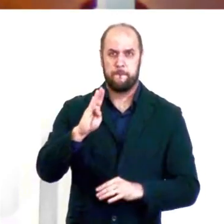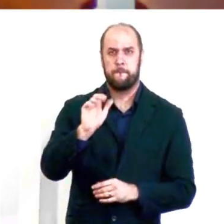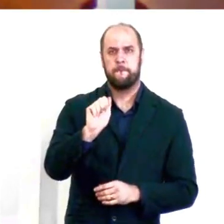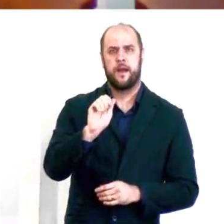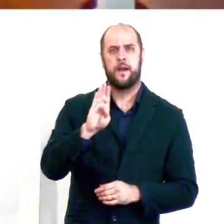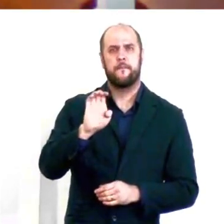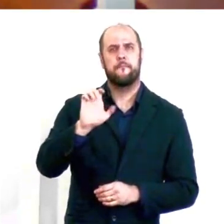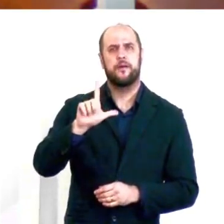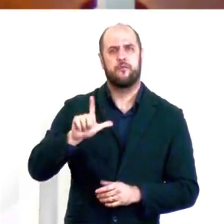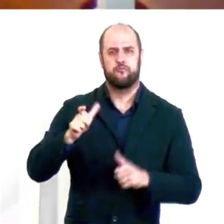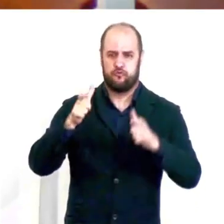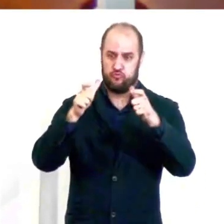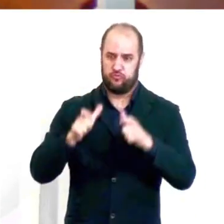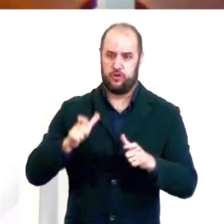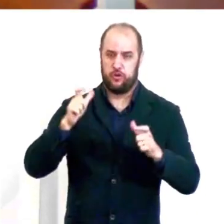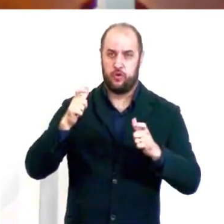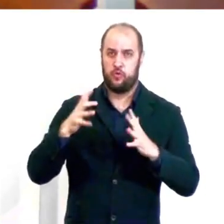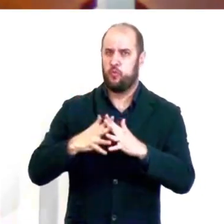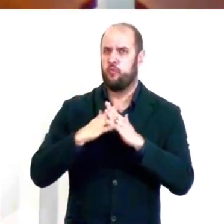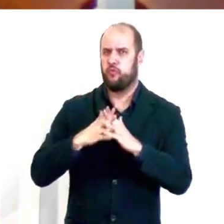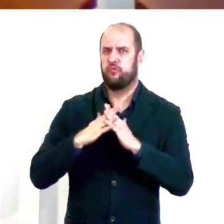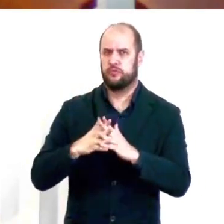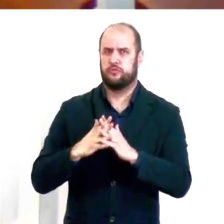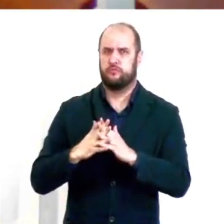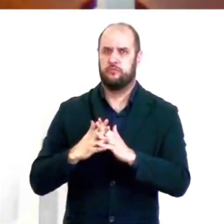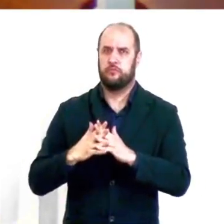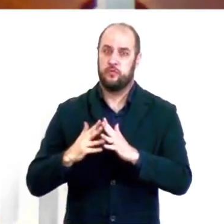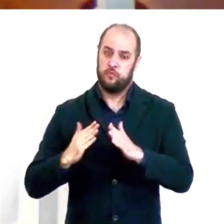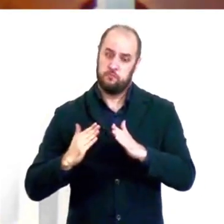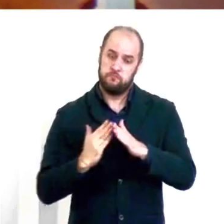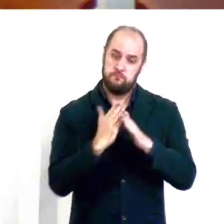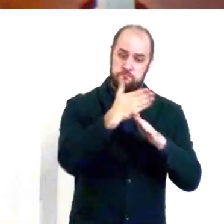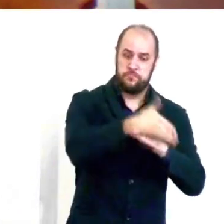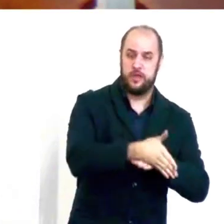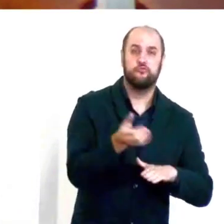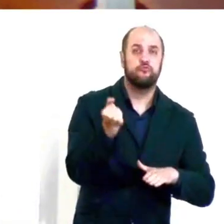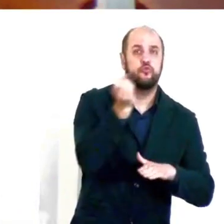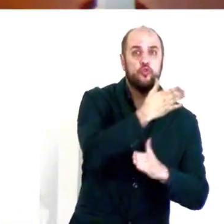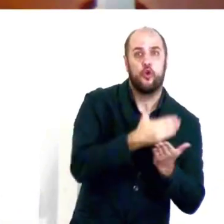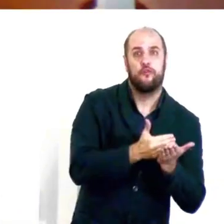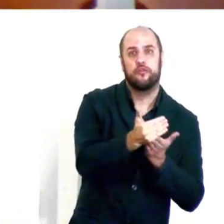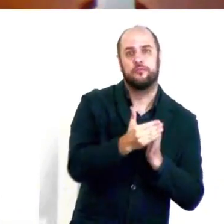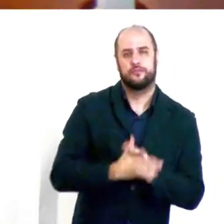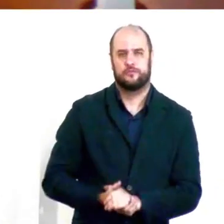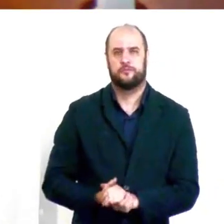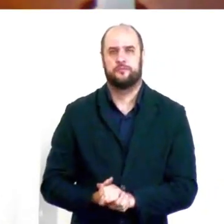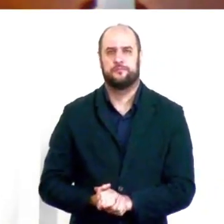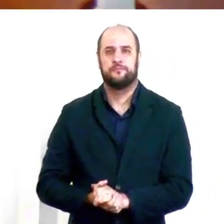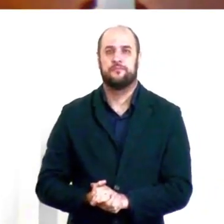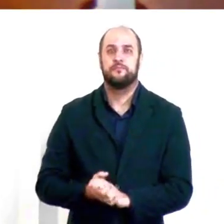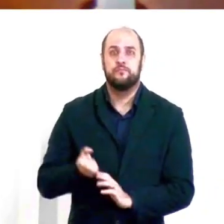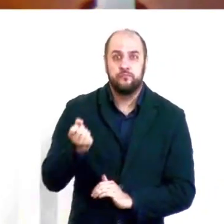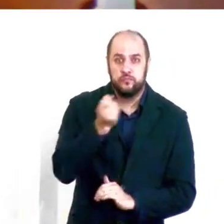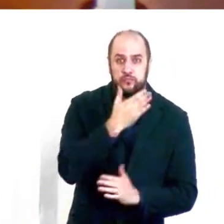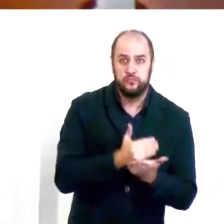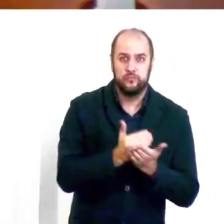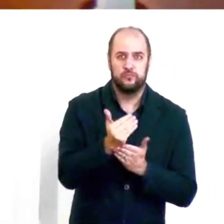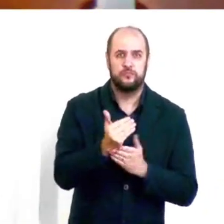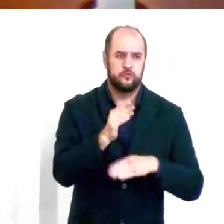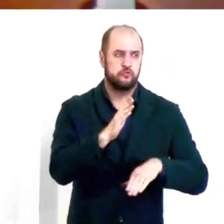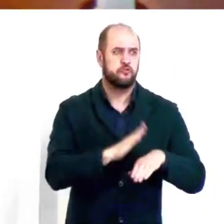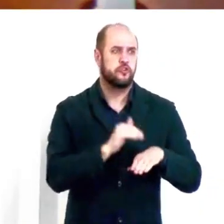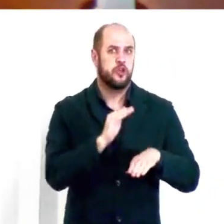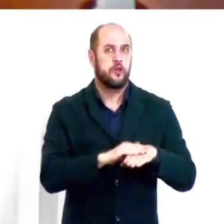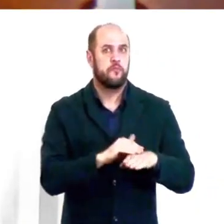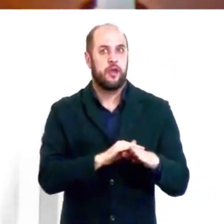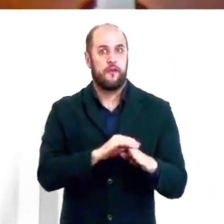da confusão, para um novo começo. Esse novo começo se estabelece num chamado de um homem e